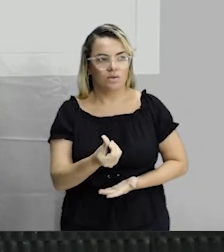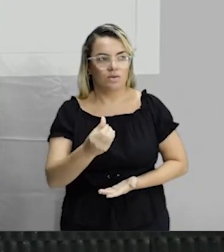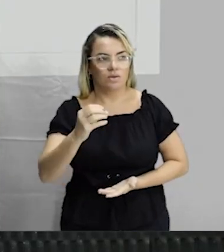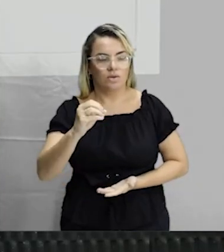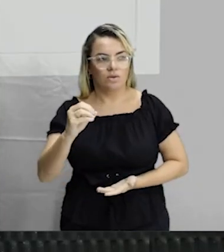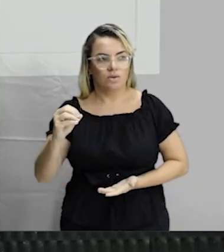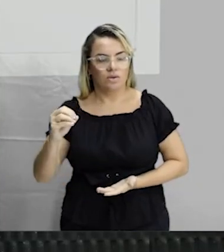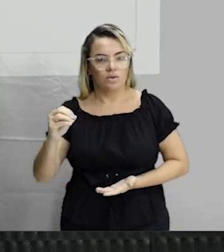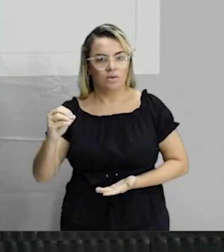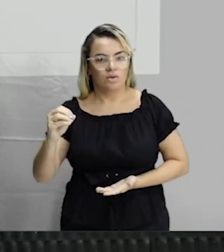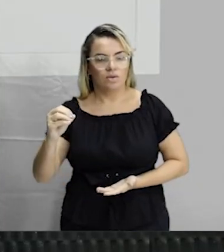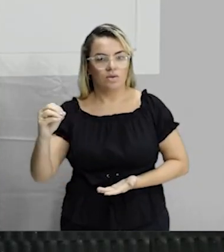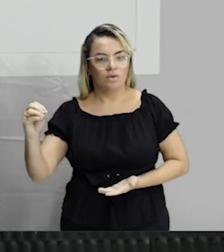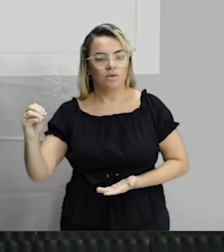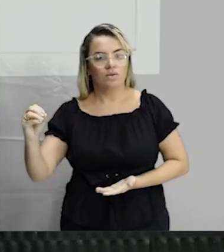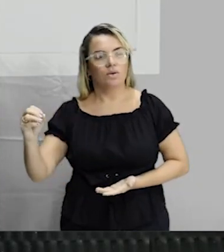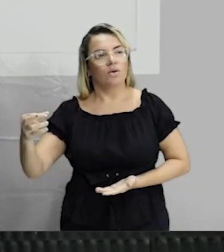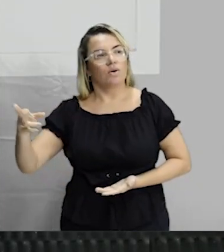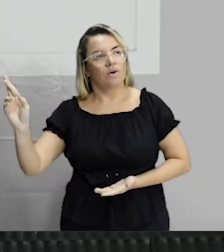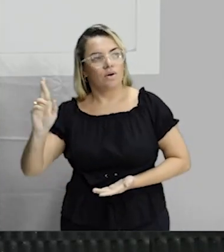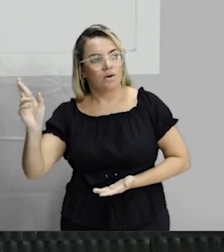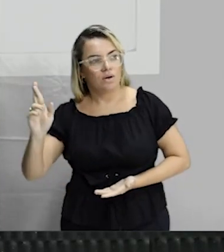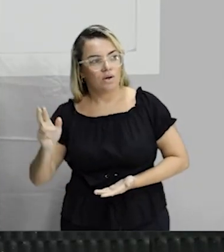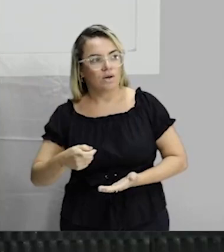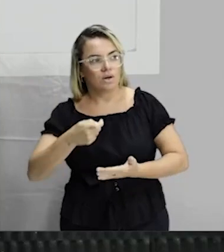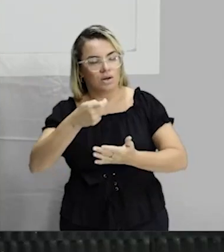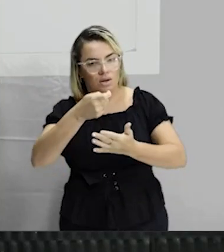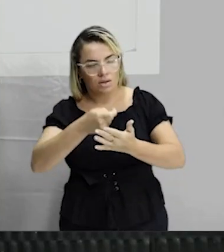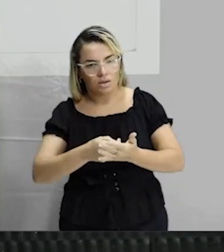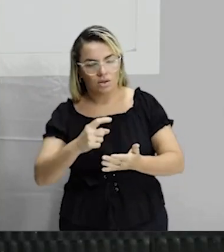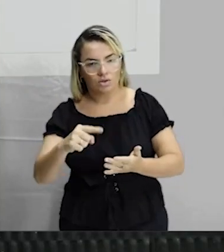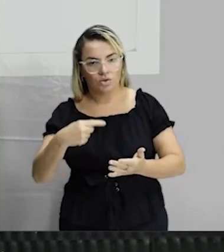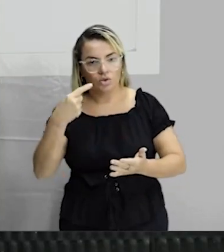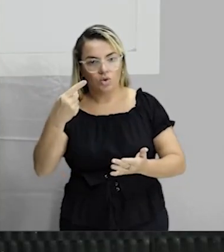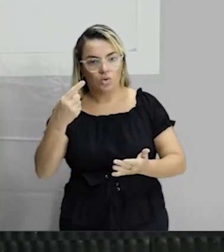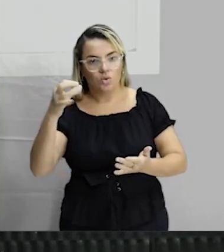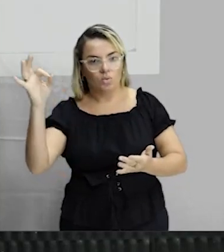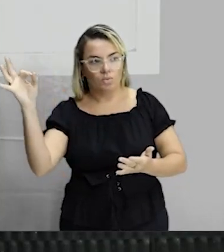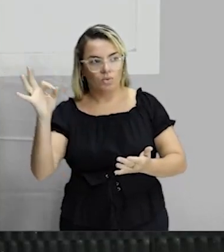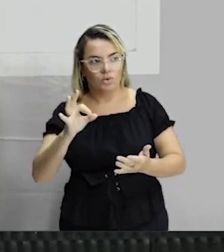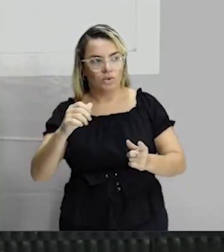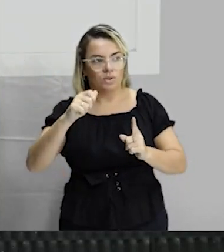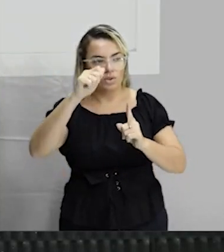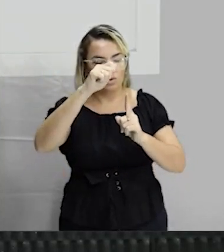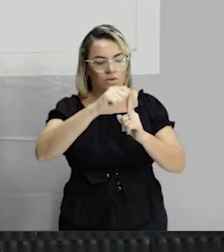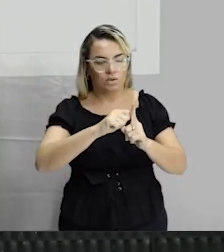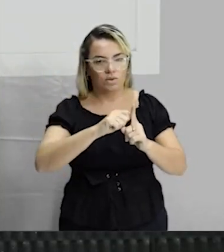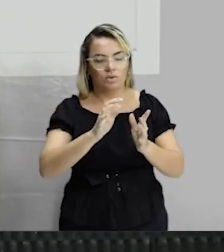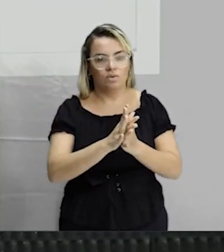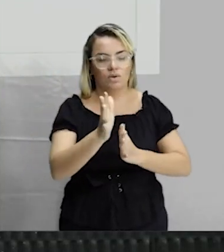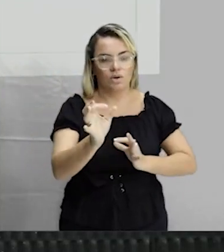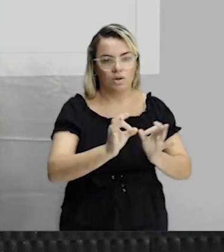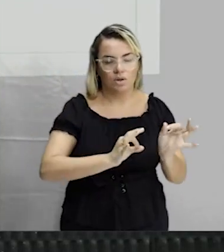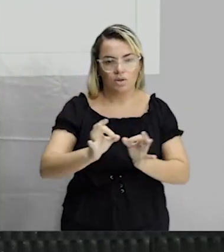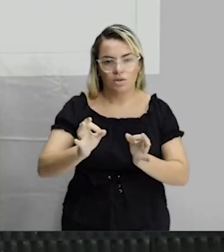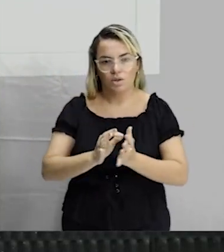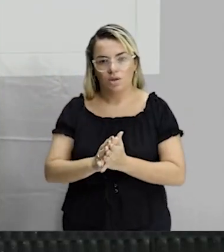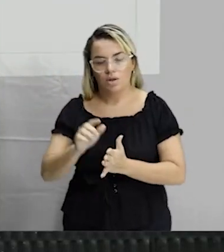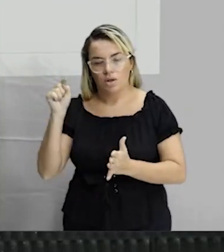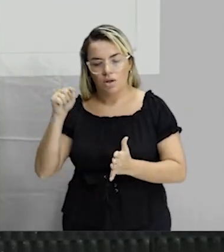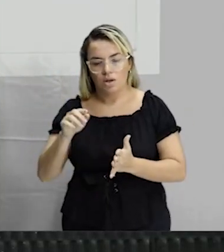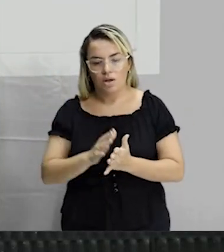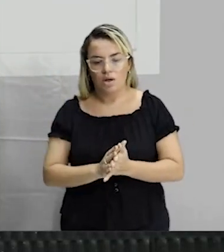de 1% ao mês, certo? Então vamos primeiro organizar os nossos dados, né? Então você tem aqui,